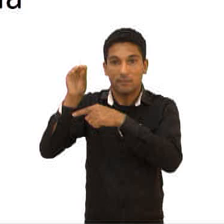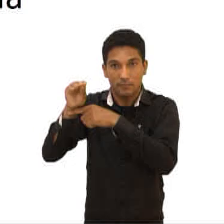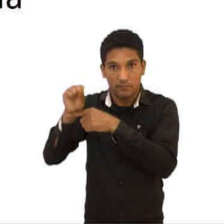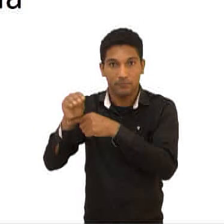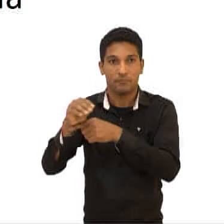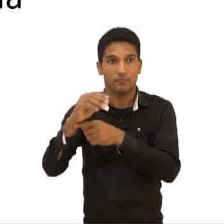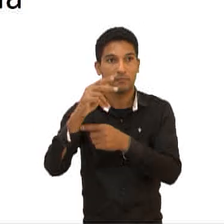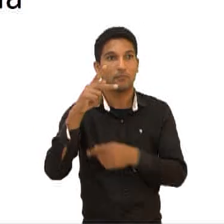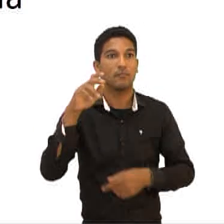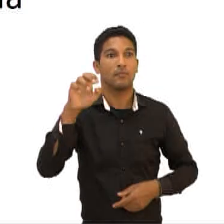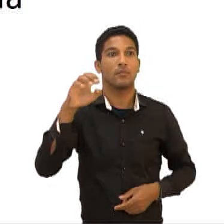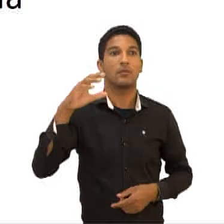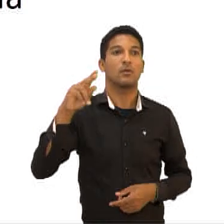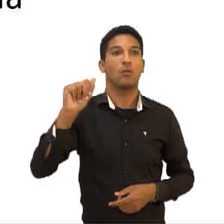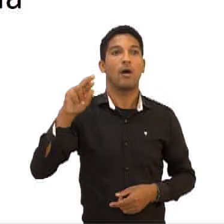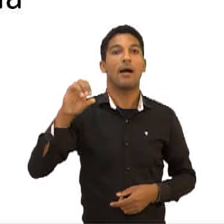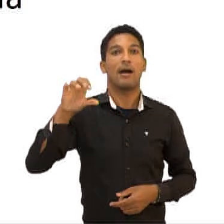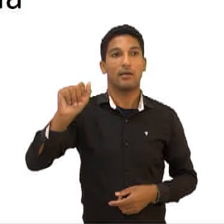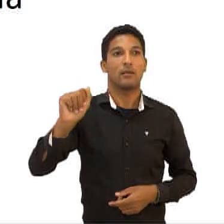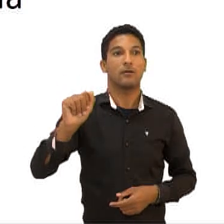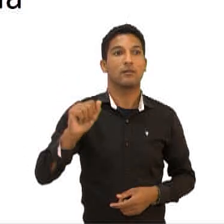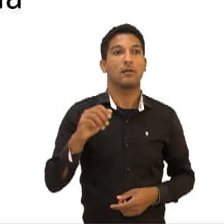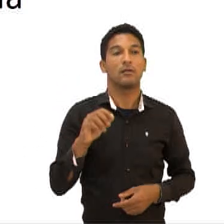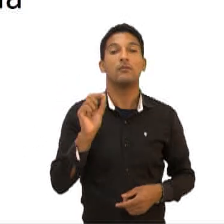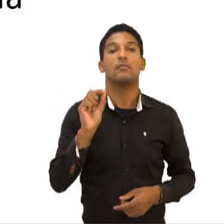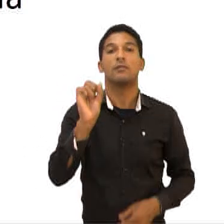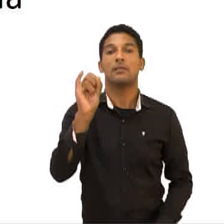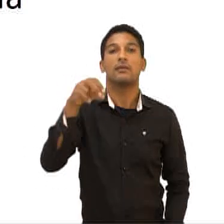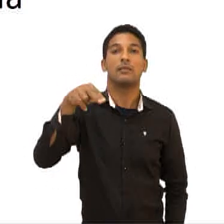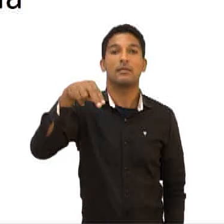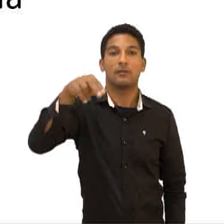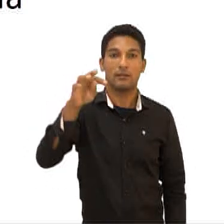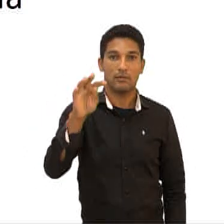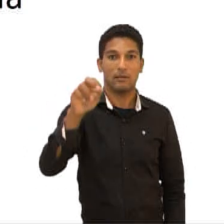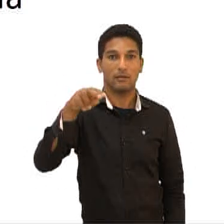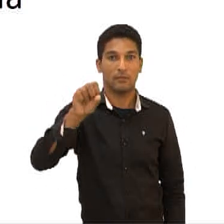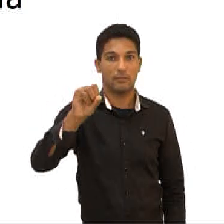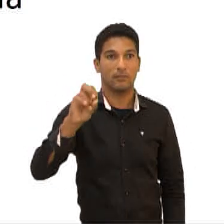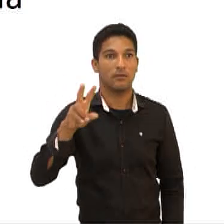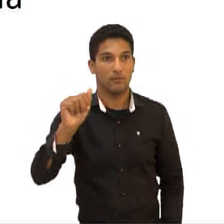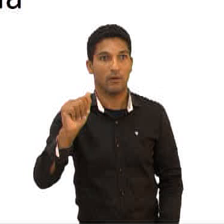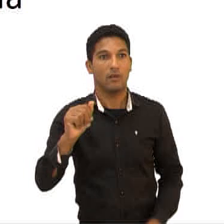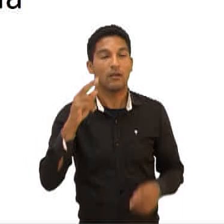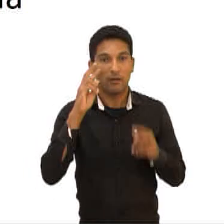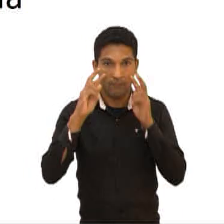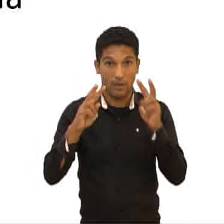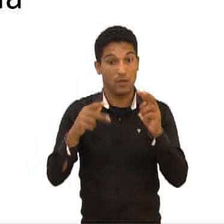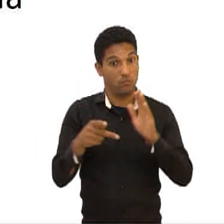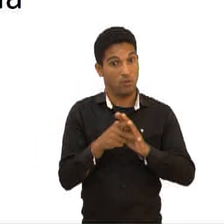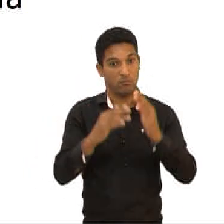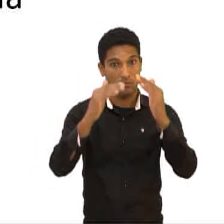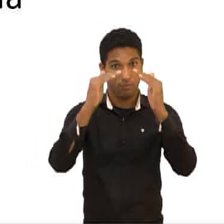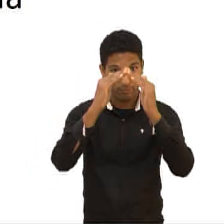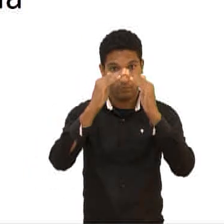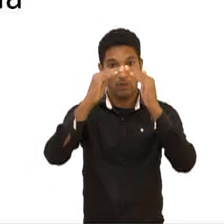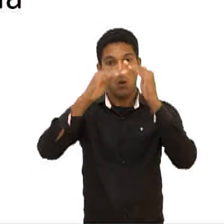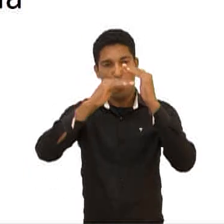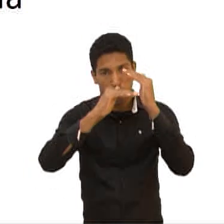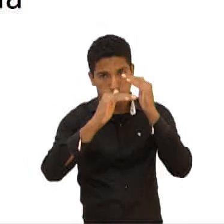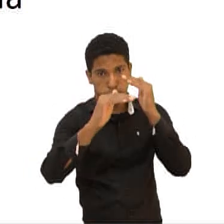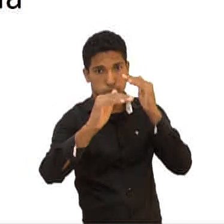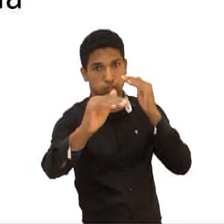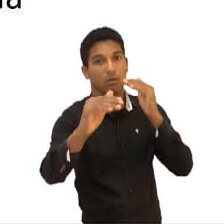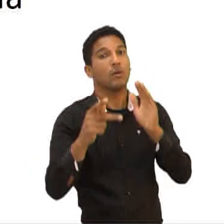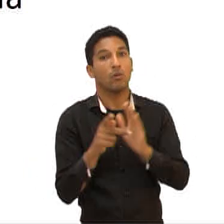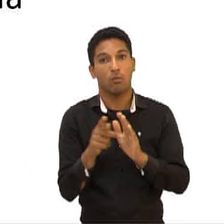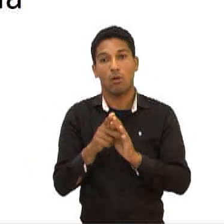pecuária intensiva com os animais em confinamento, né? Toda essa estrutura, ela é construída